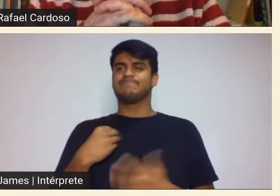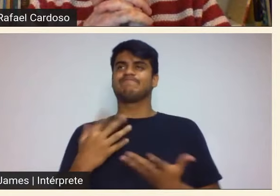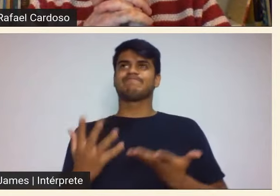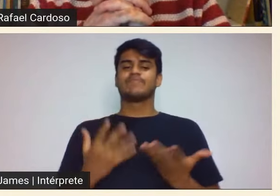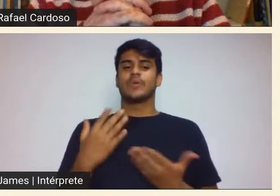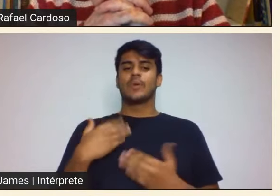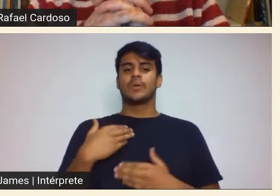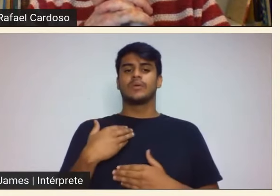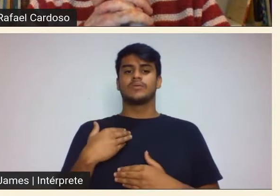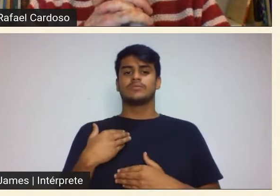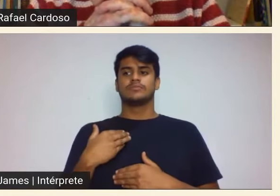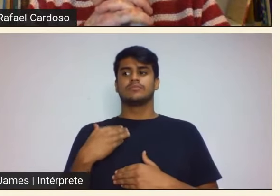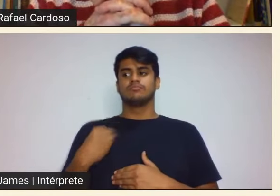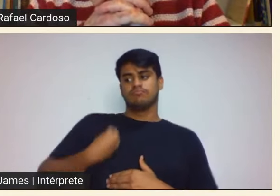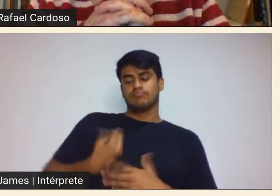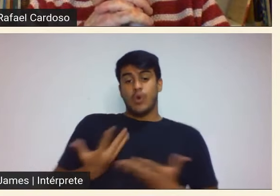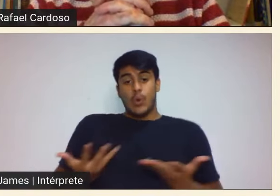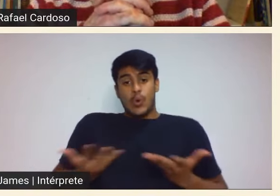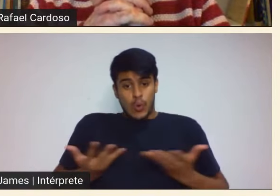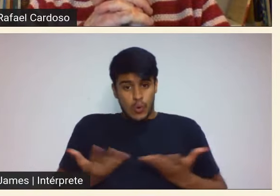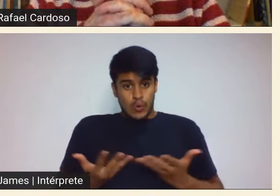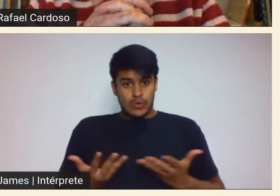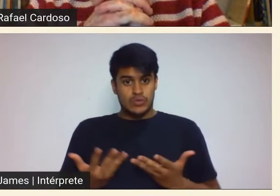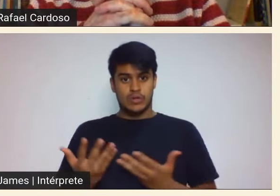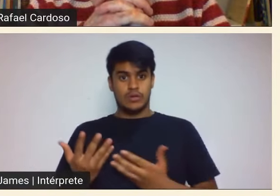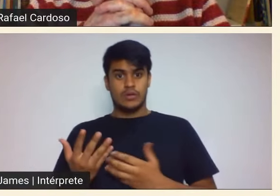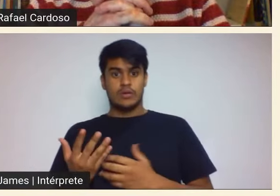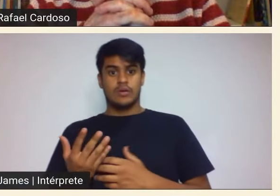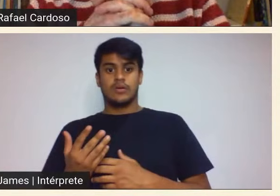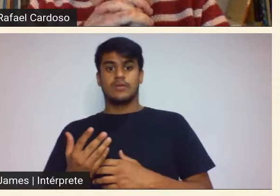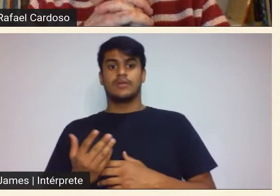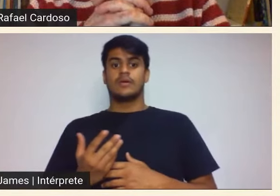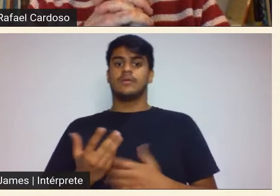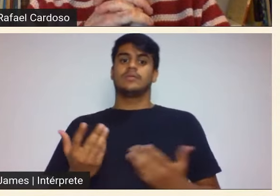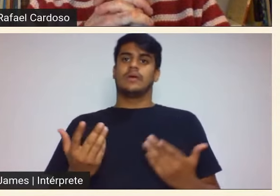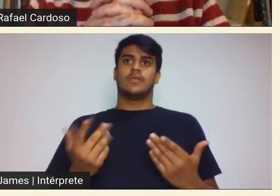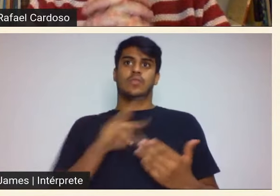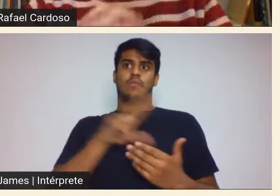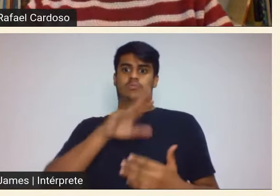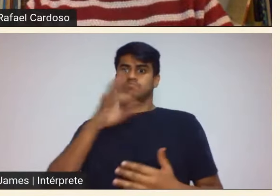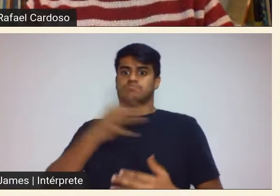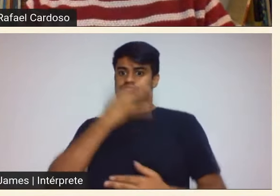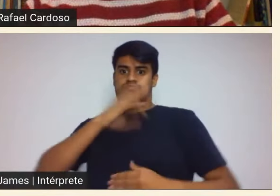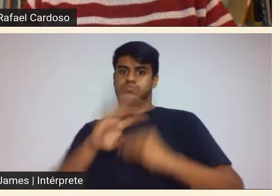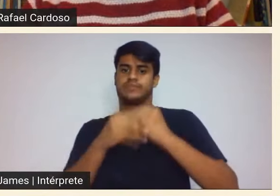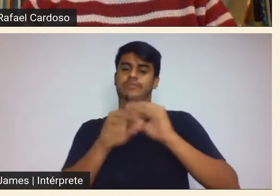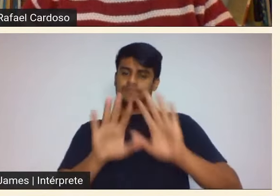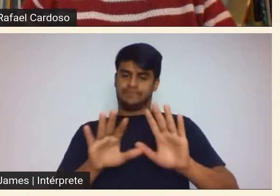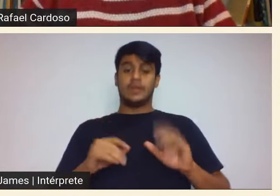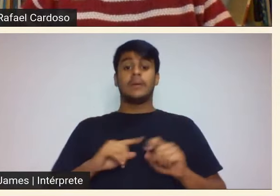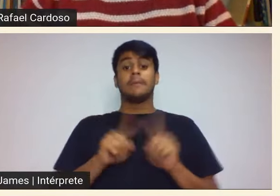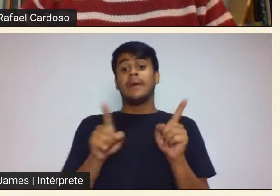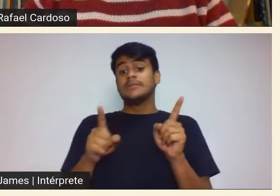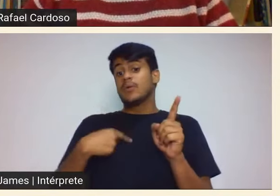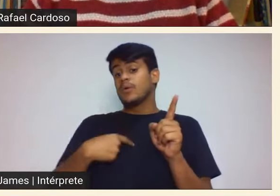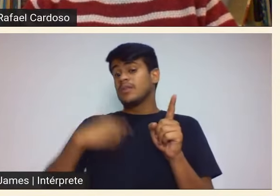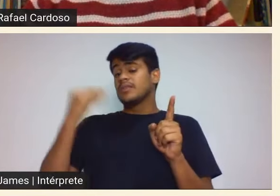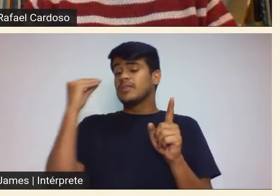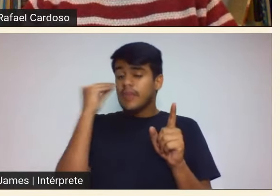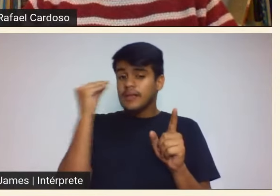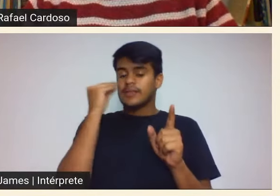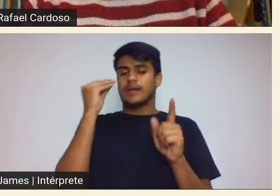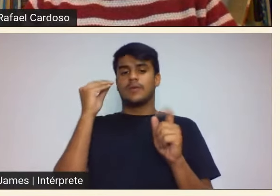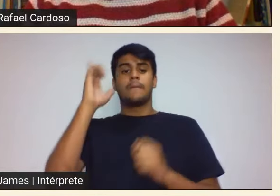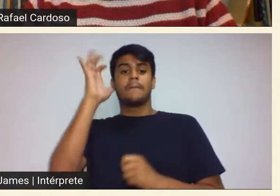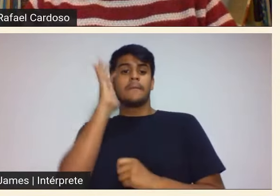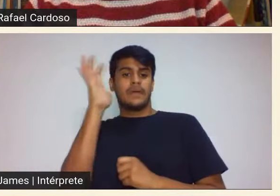estar no presente, assim, né? Isso não é um juízo de valor o que eu vou fazer, mas o que eu estou tentando pensar sobre